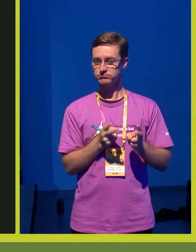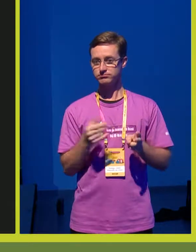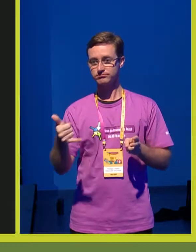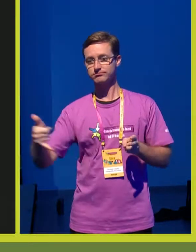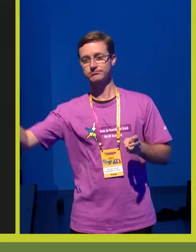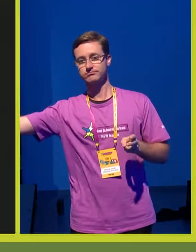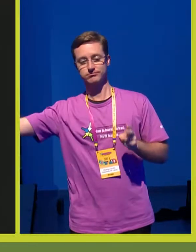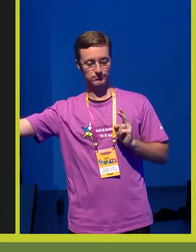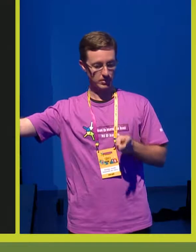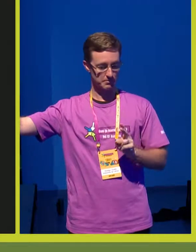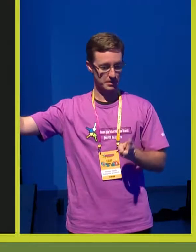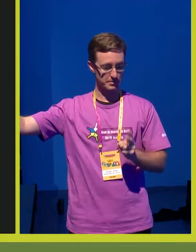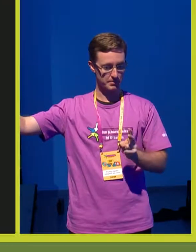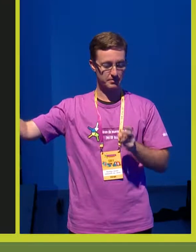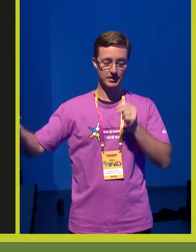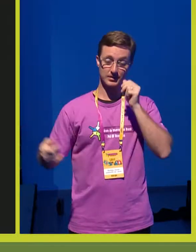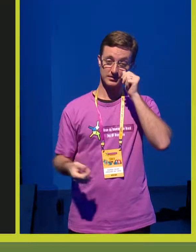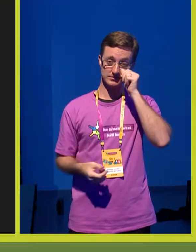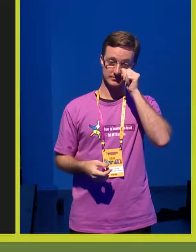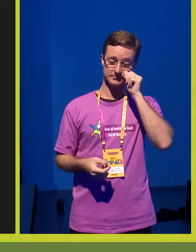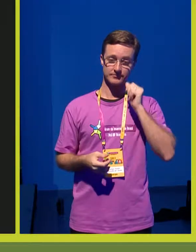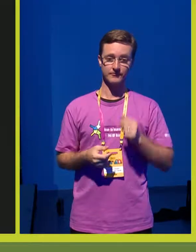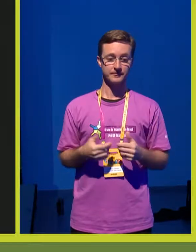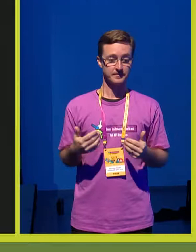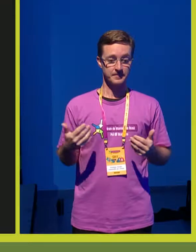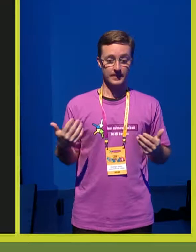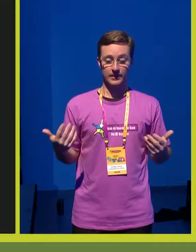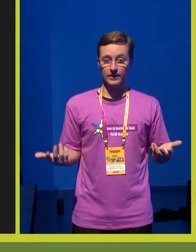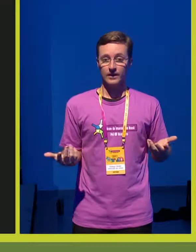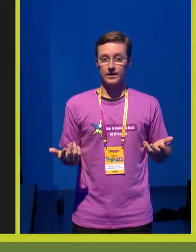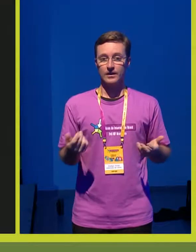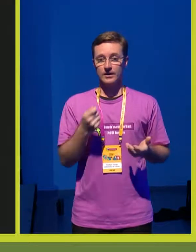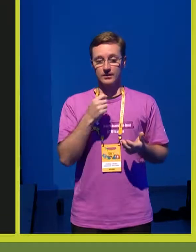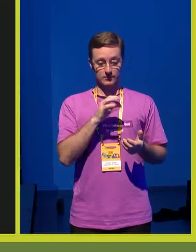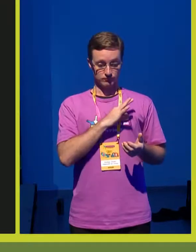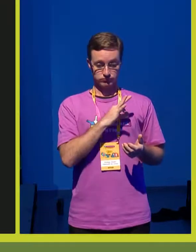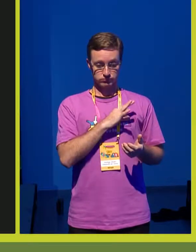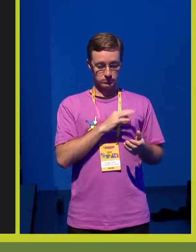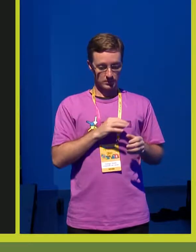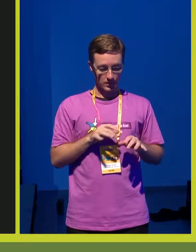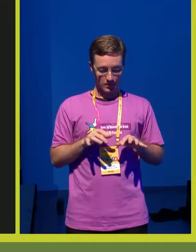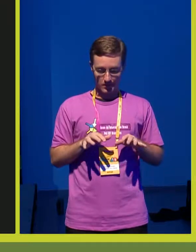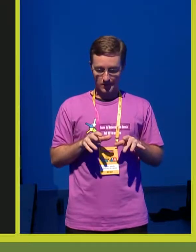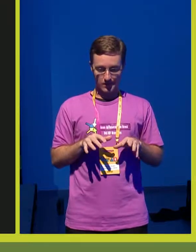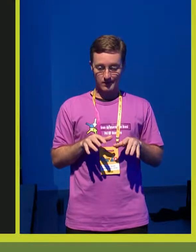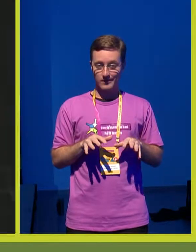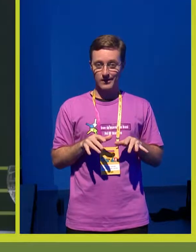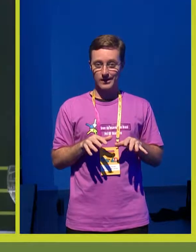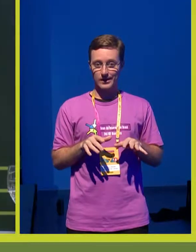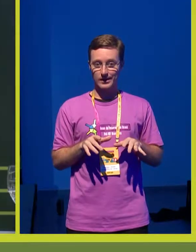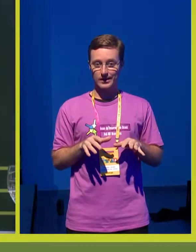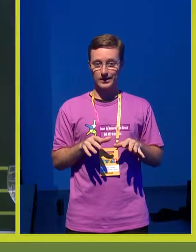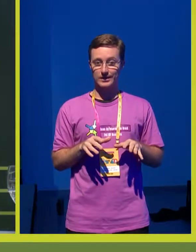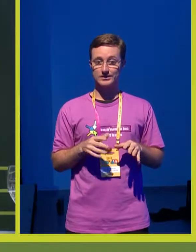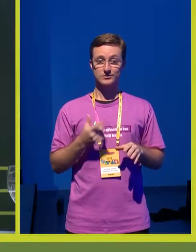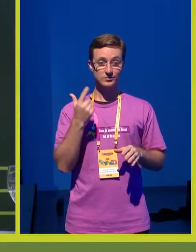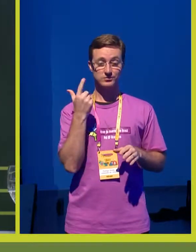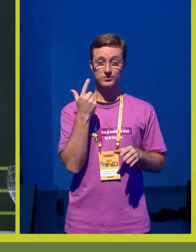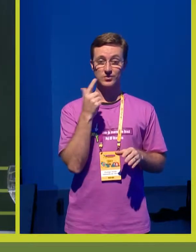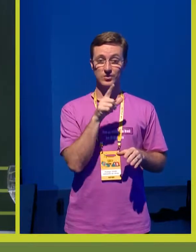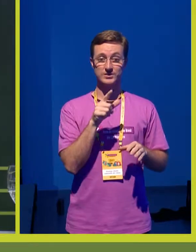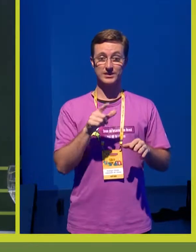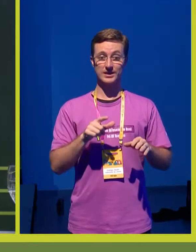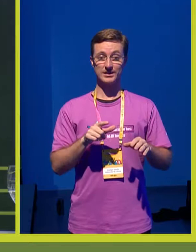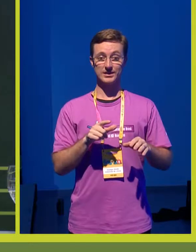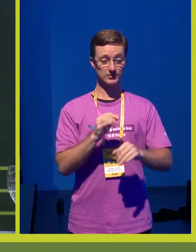real e em cima de tudo isso você ainda você policial você autoridade investigativa ainda ganha a capacidade de